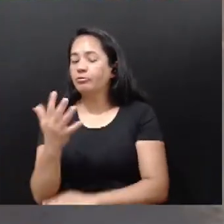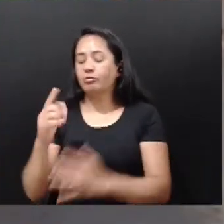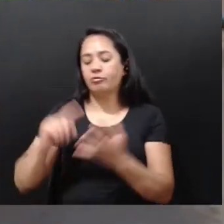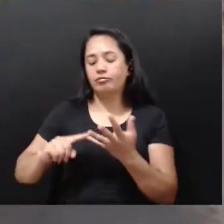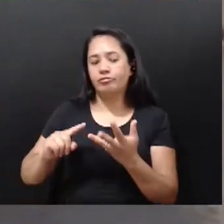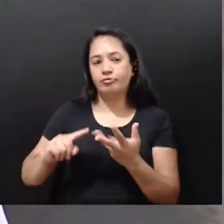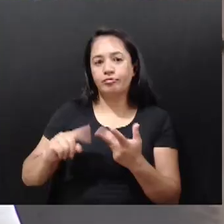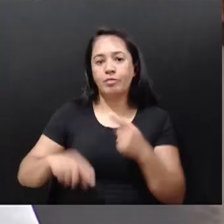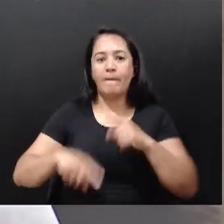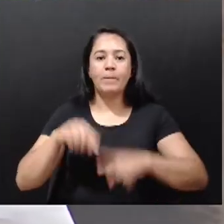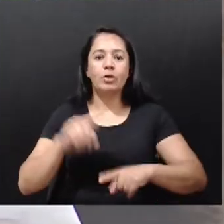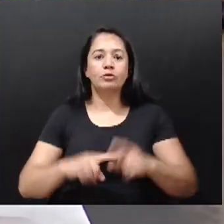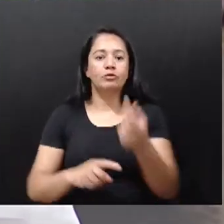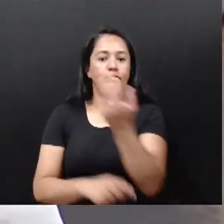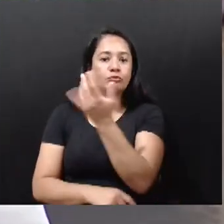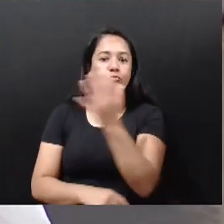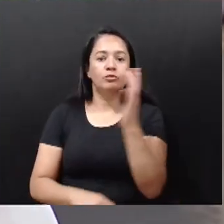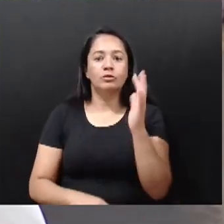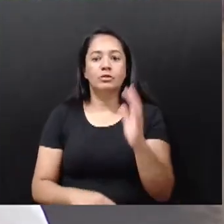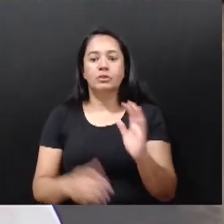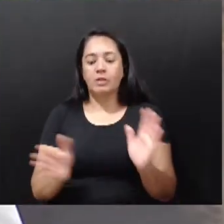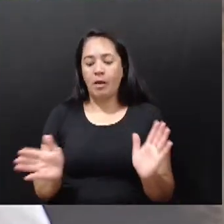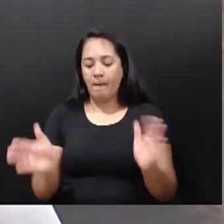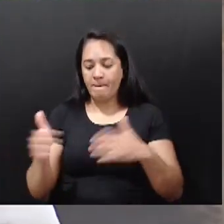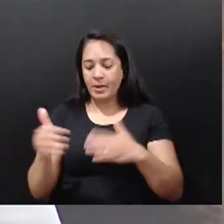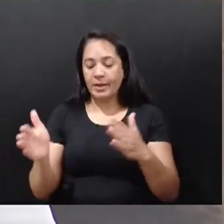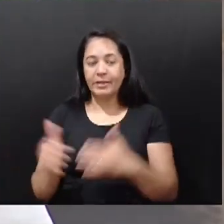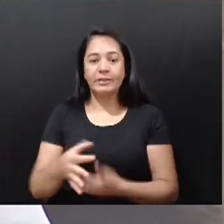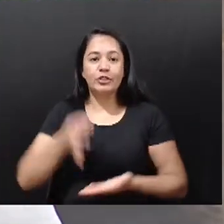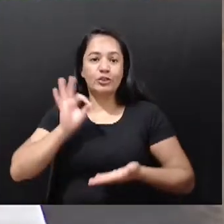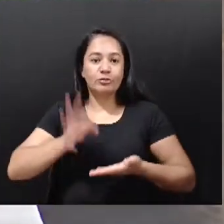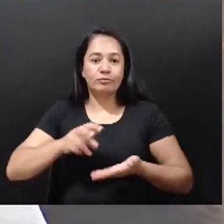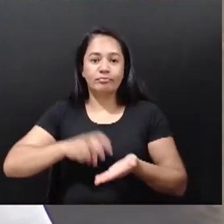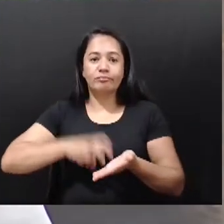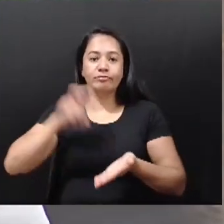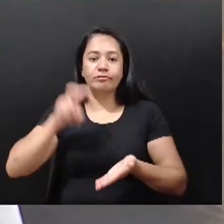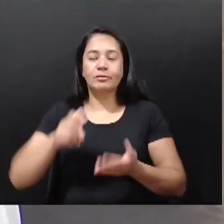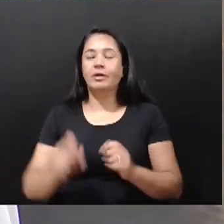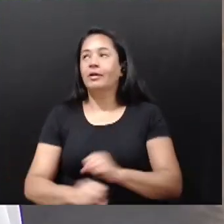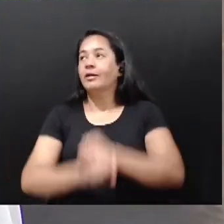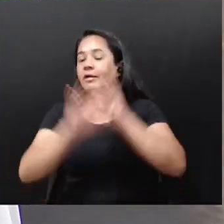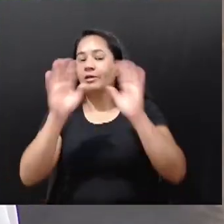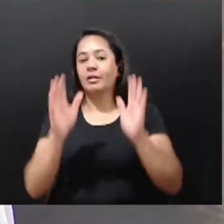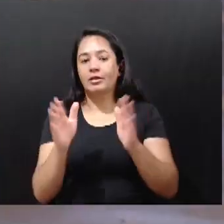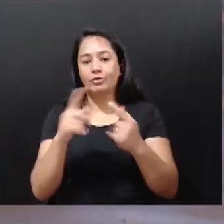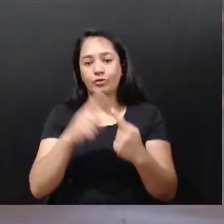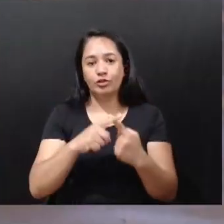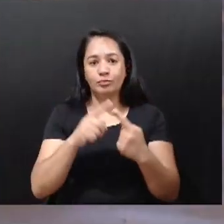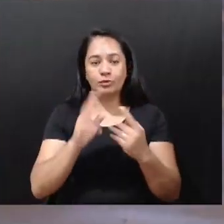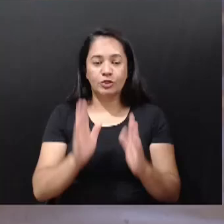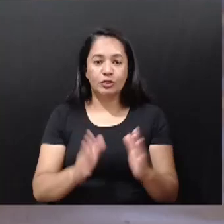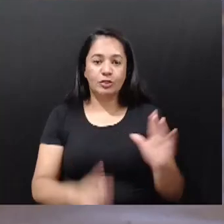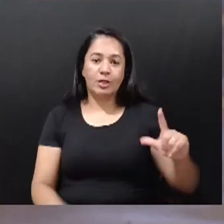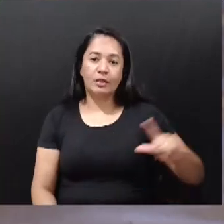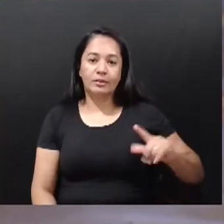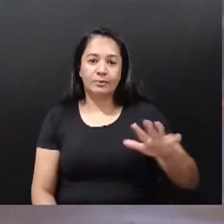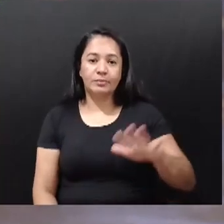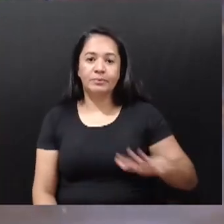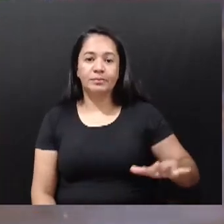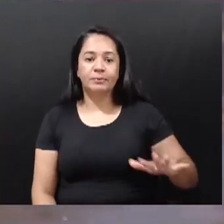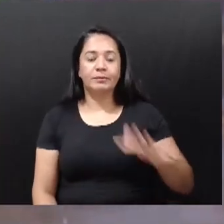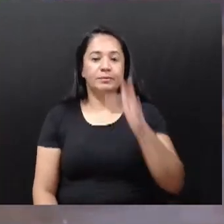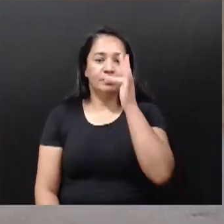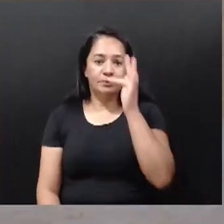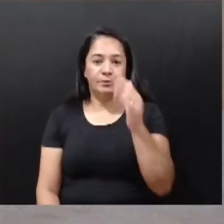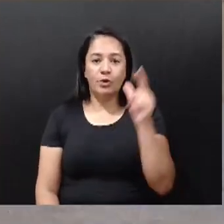naturais que compõem cestas de café da manhã, ou seja, além, claro, dessas categorias que já existem hoje no mercado de flores. Os interessados podem